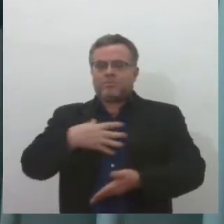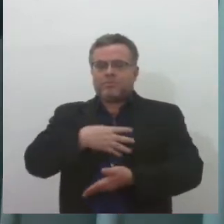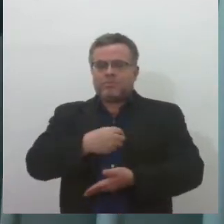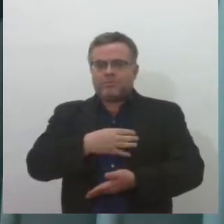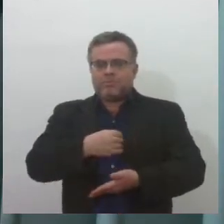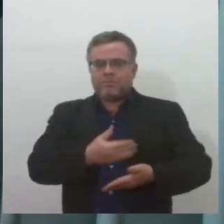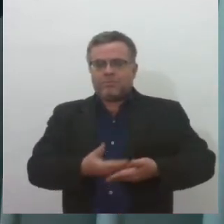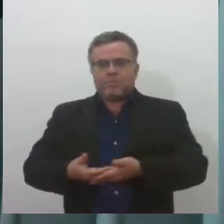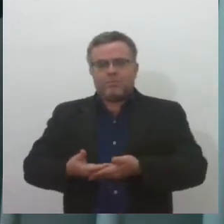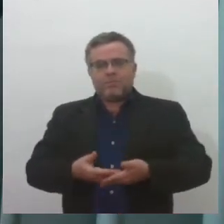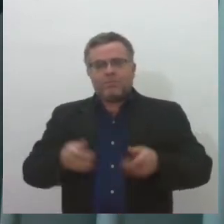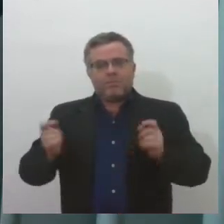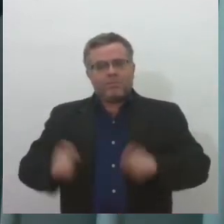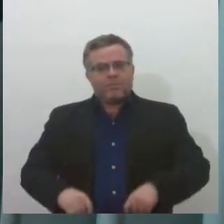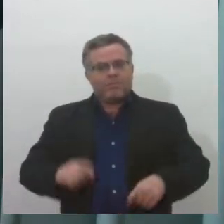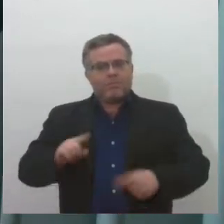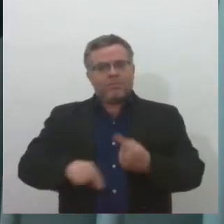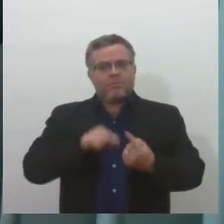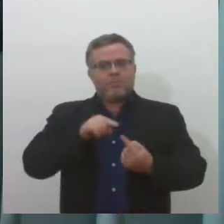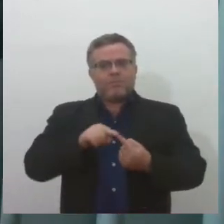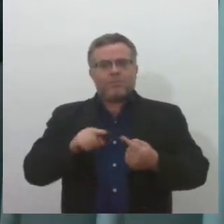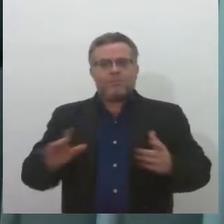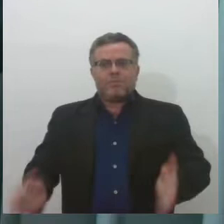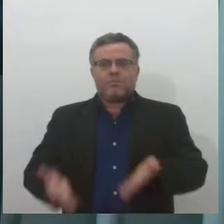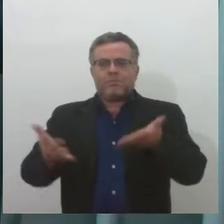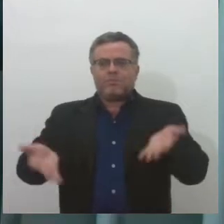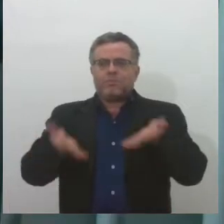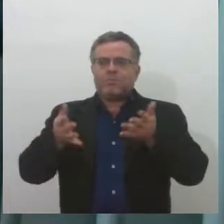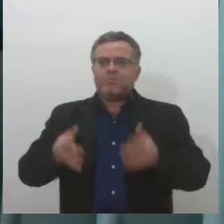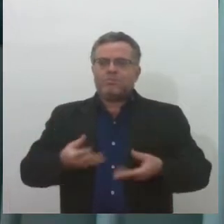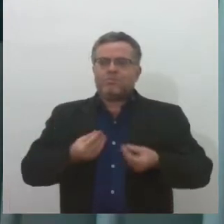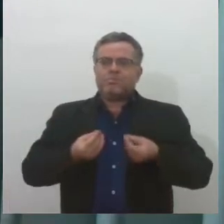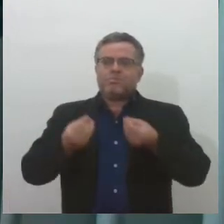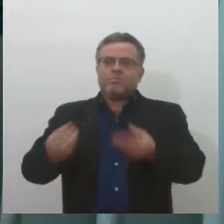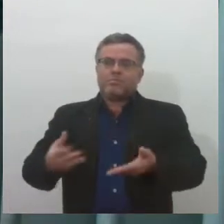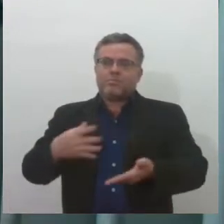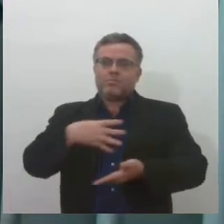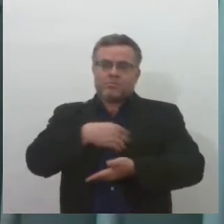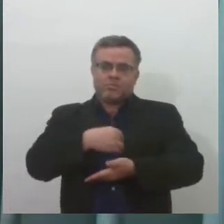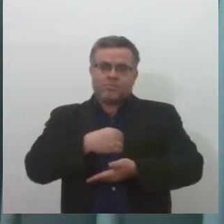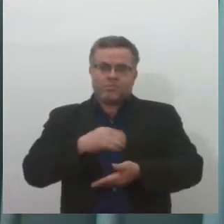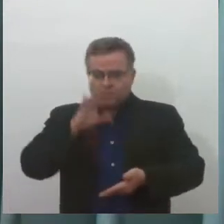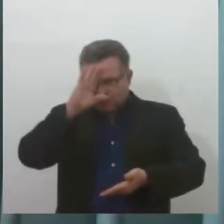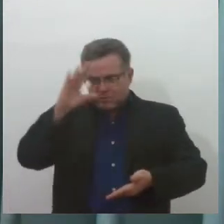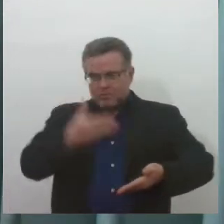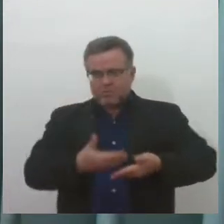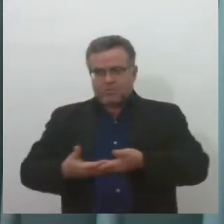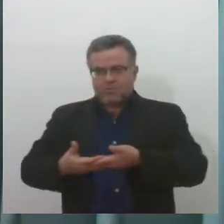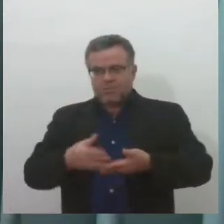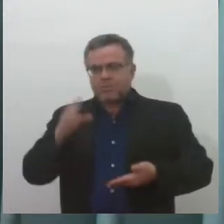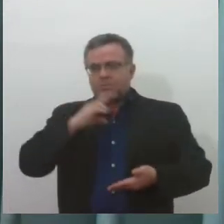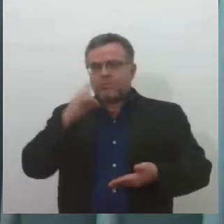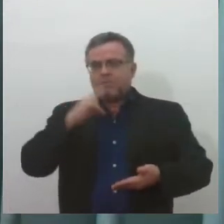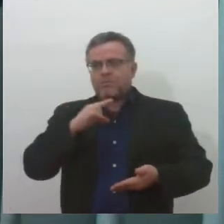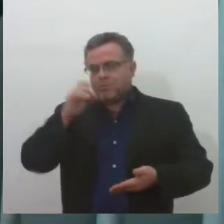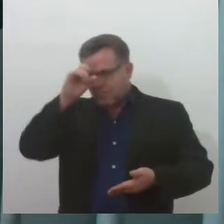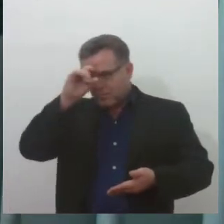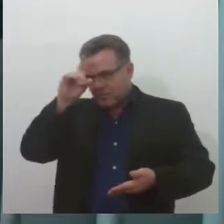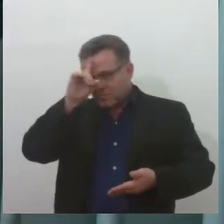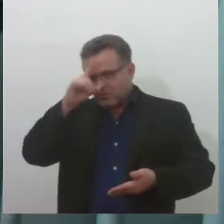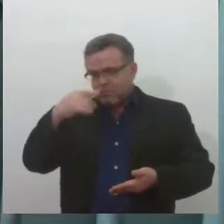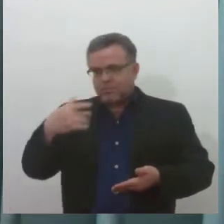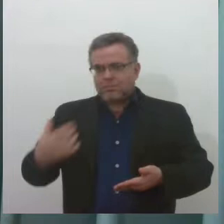o objetivo é intensificar as ações de doação principalmente para recém-nascidos da UTI Neonatal o